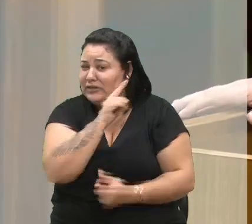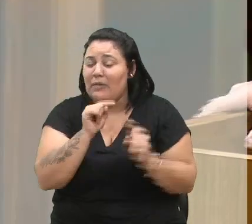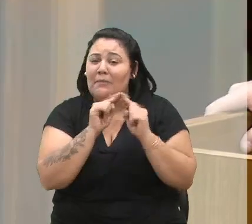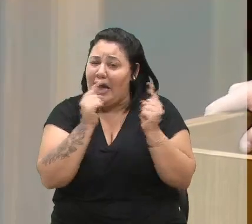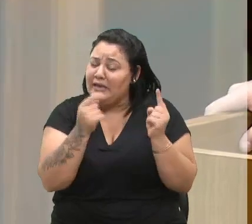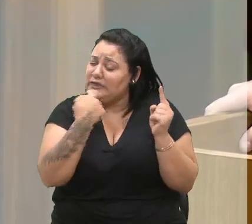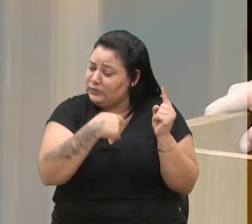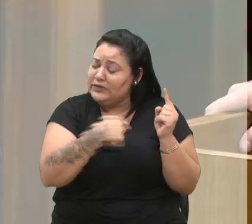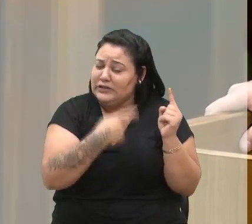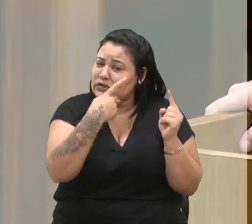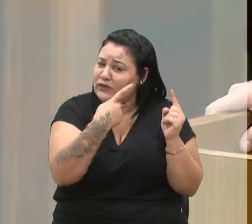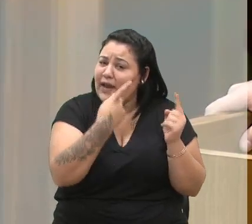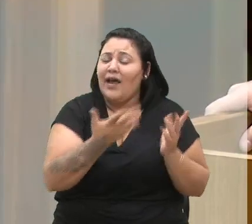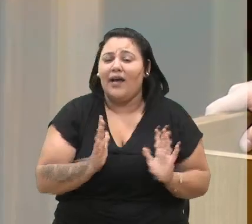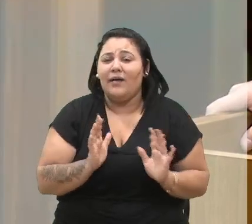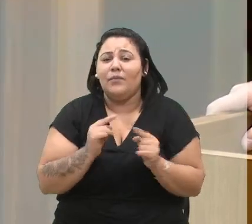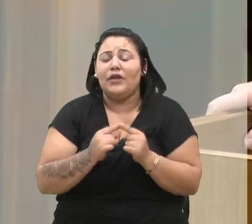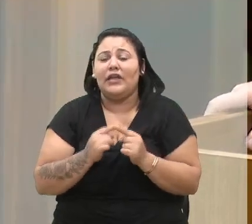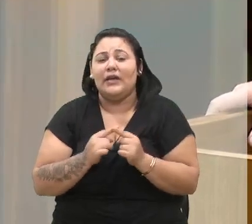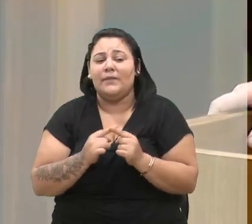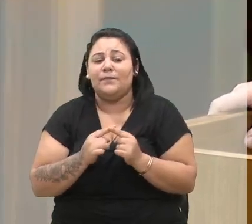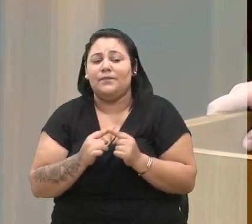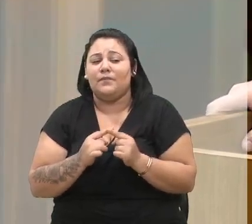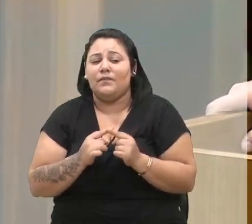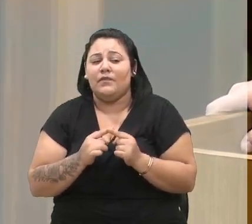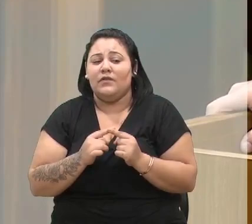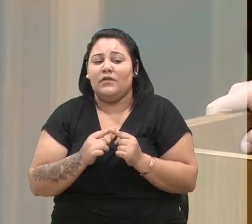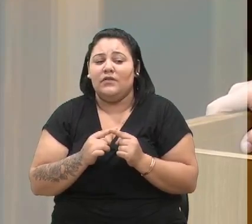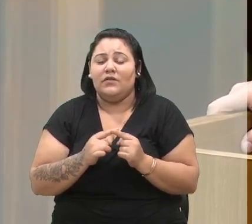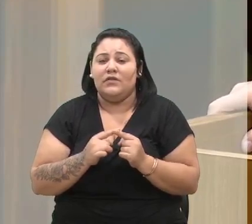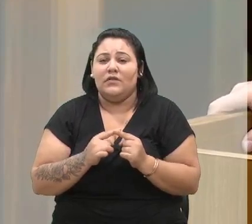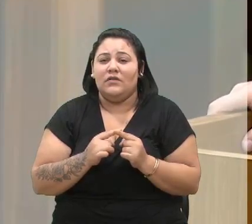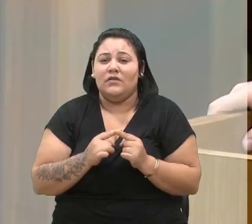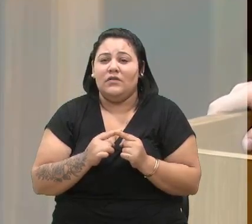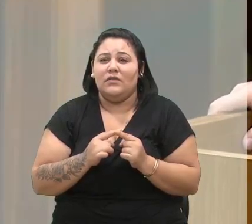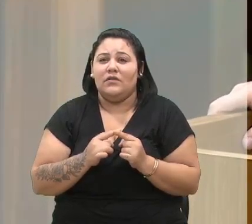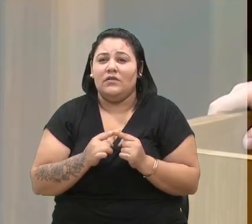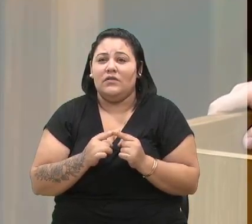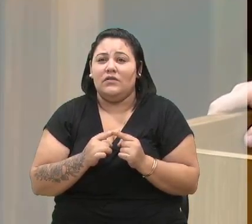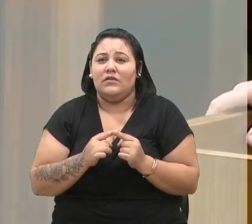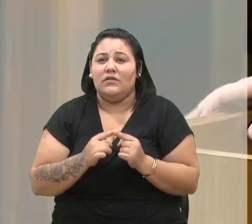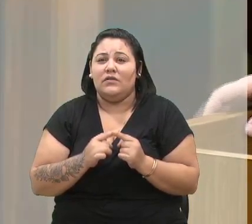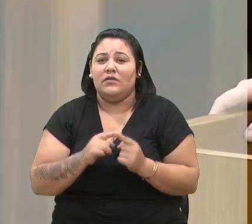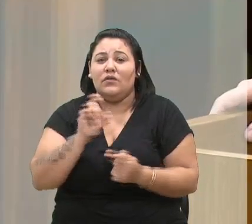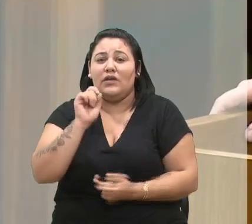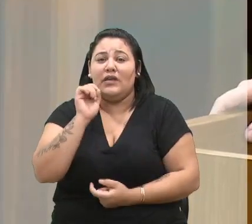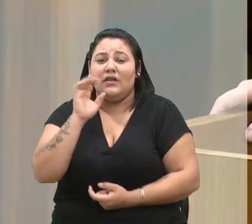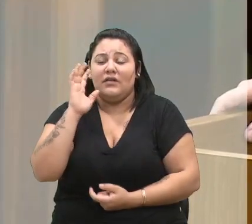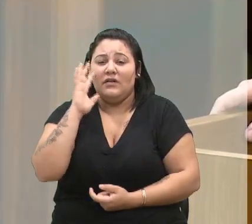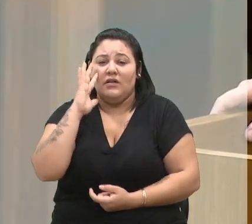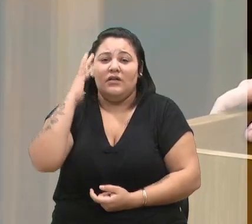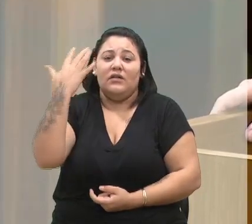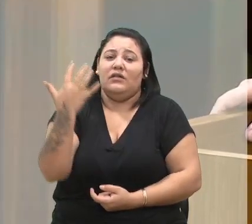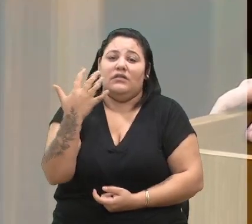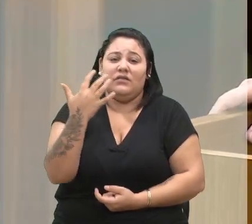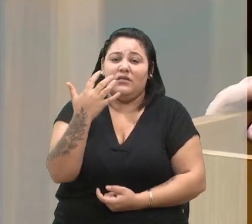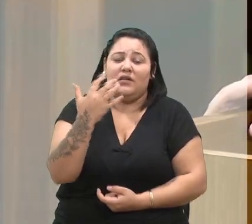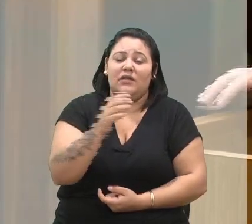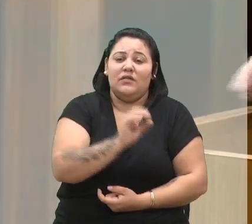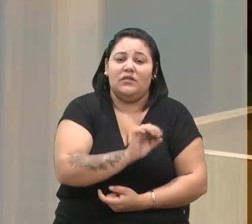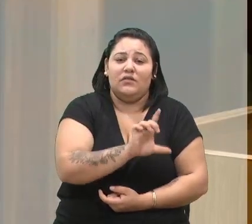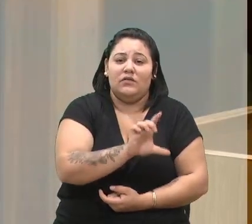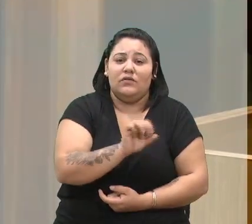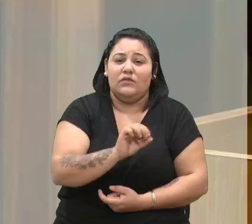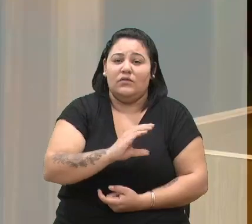branco, porque o que aconteceu no Holocausto, né? Quem